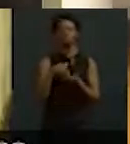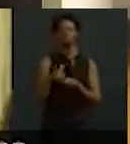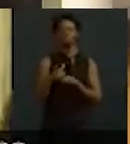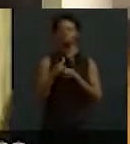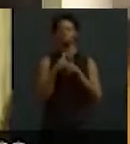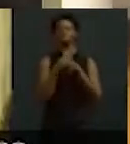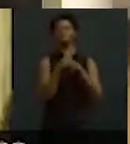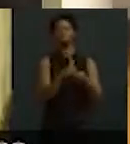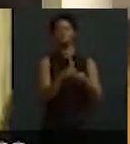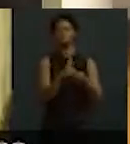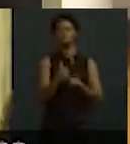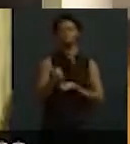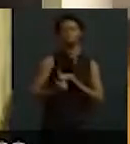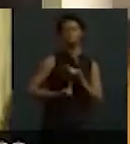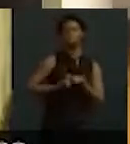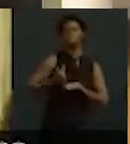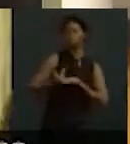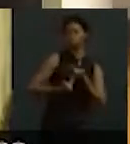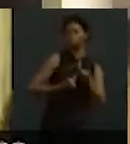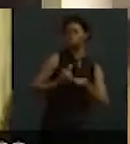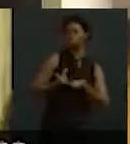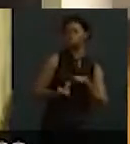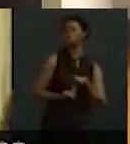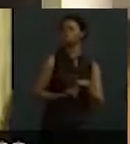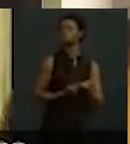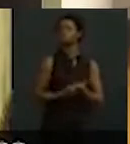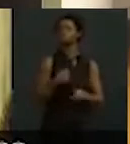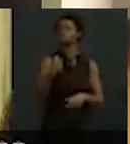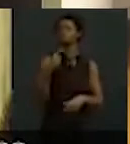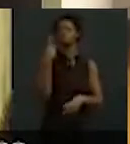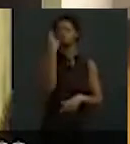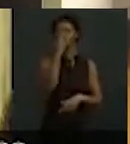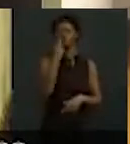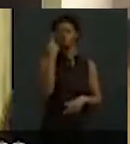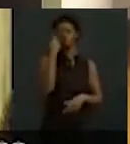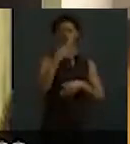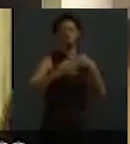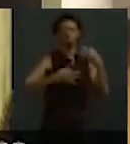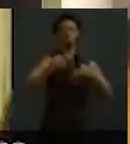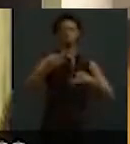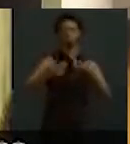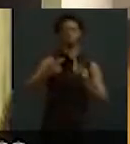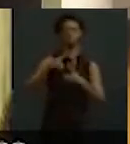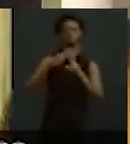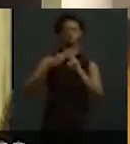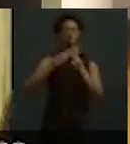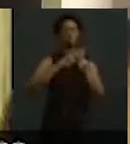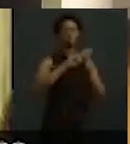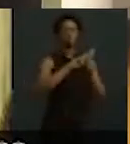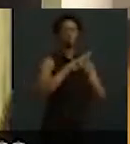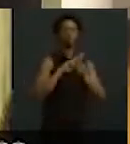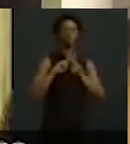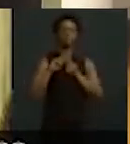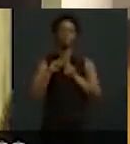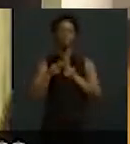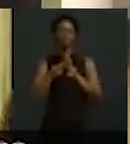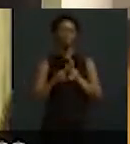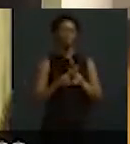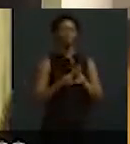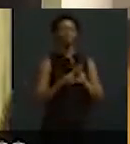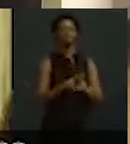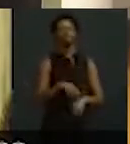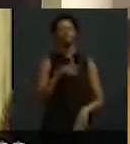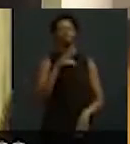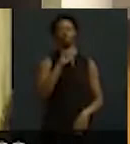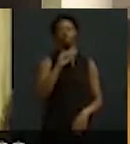Apoio Operacional das Promotorias de Justiça Criminais, o combativo